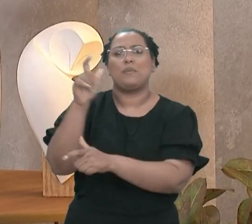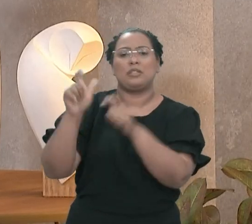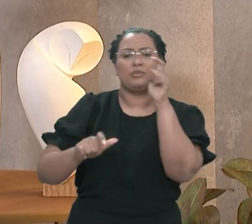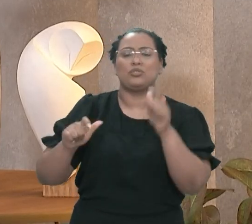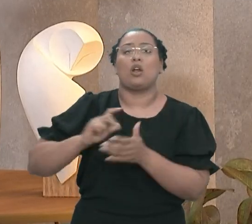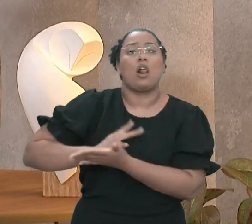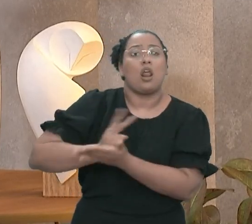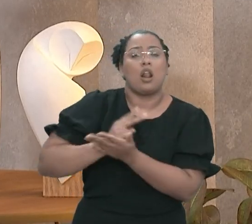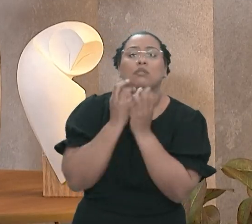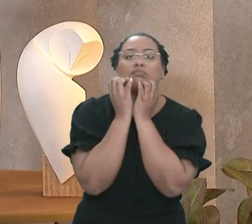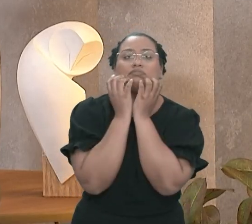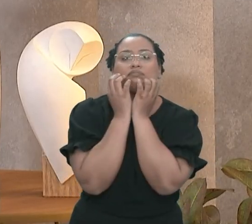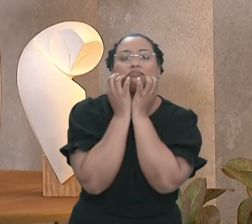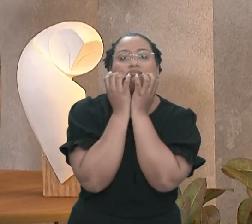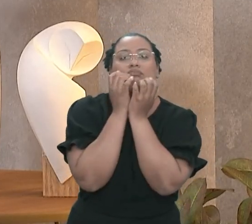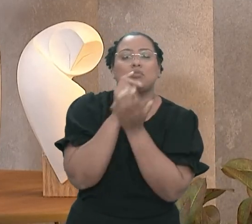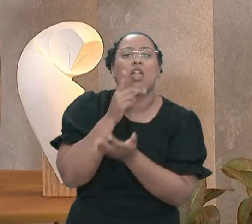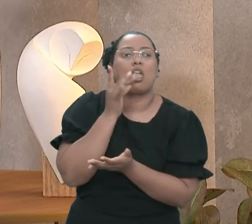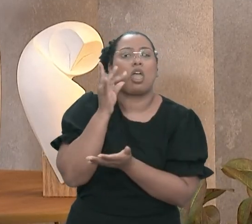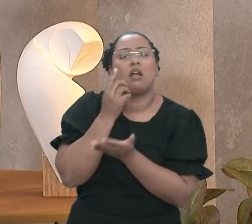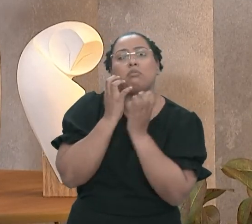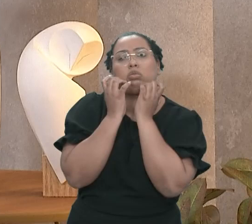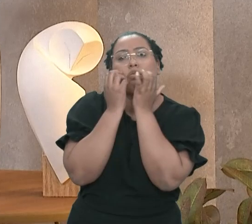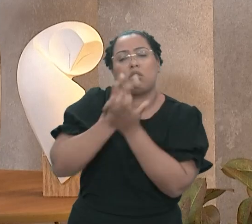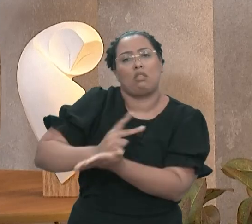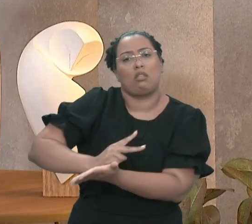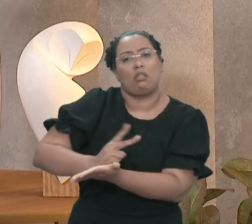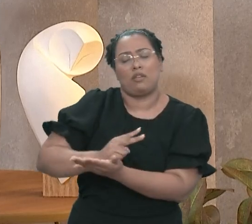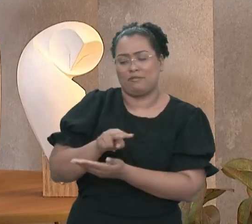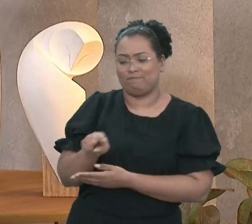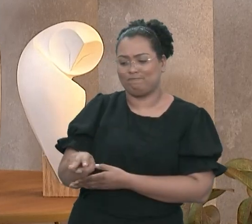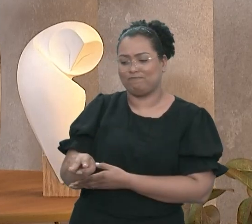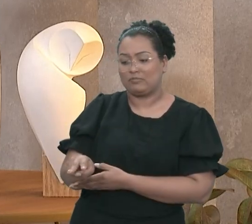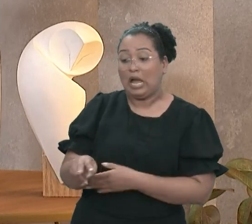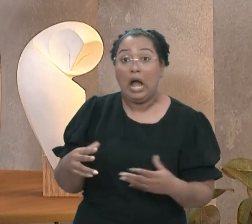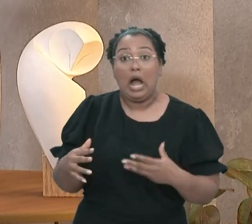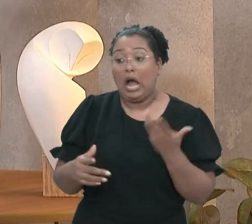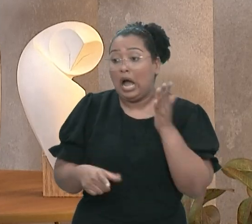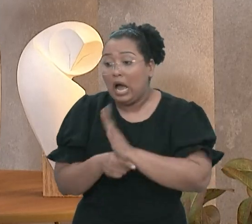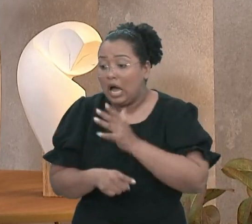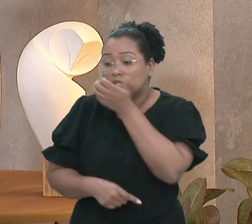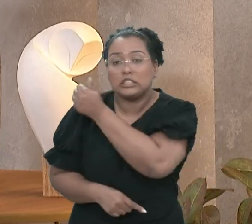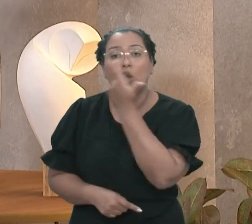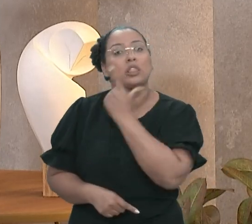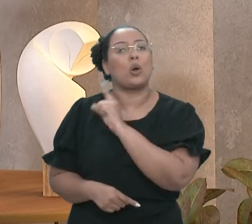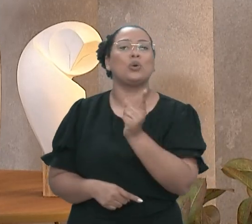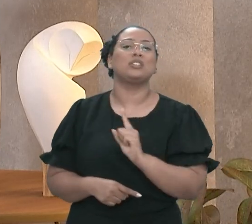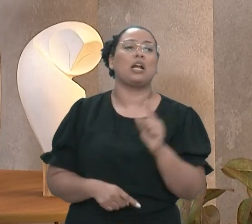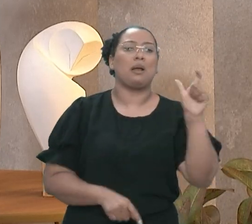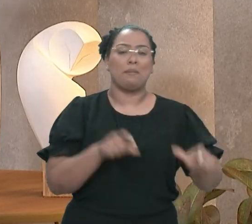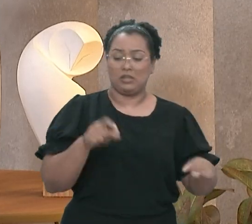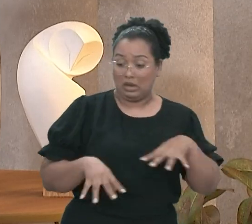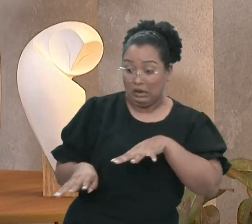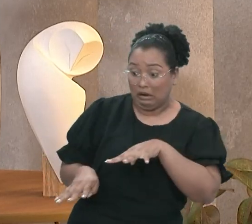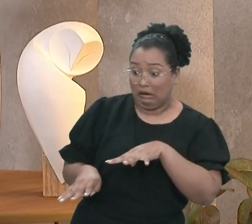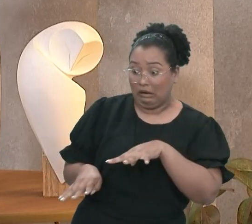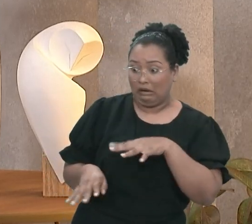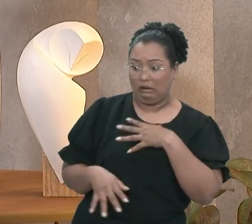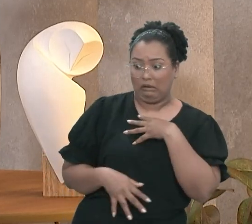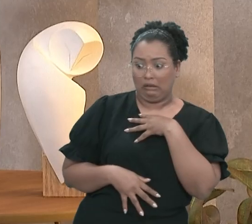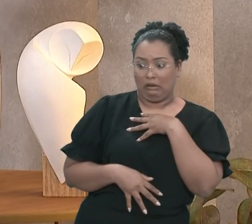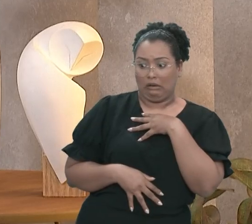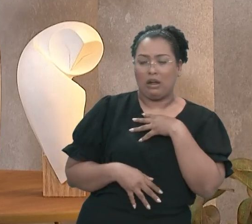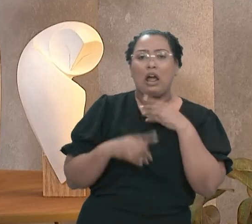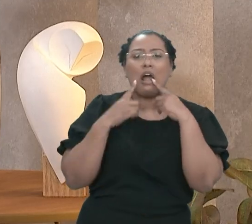de salivação. Quando a pessoa tem essa crise, ninguém sabe socorrer. Muitos ainda têm o conceito errado de que